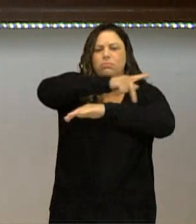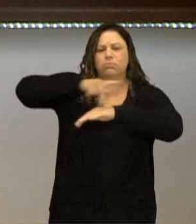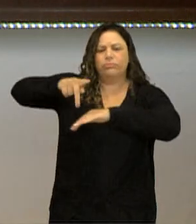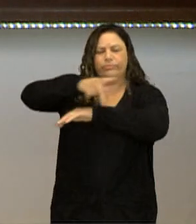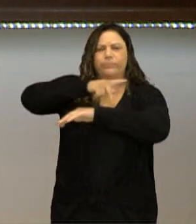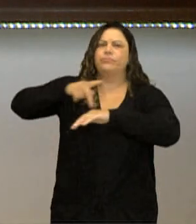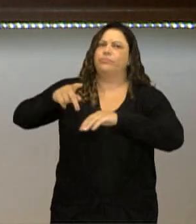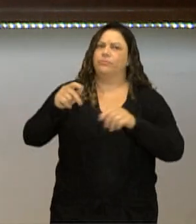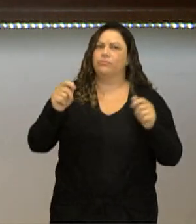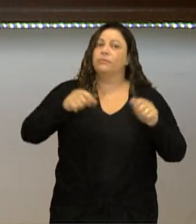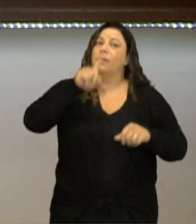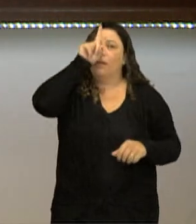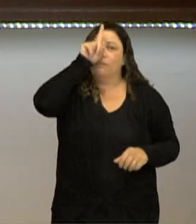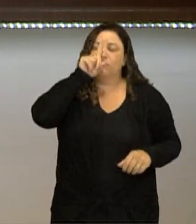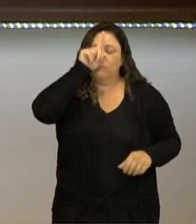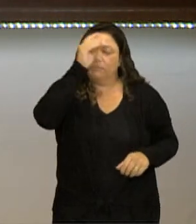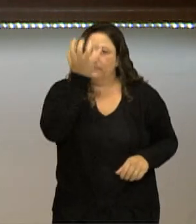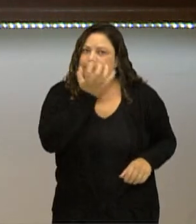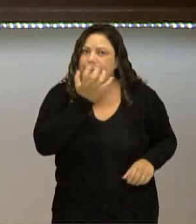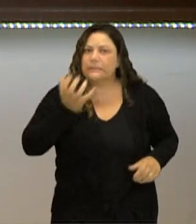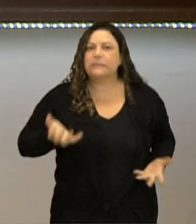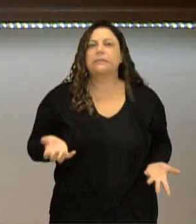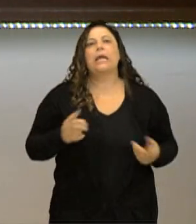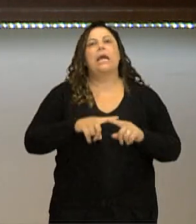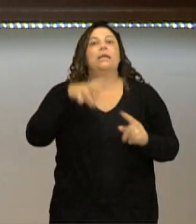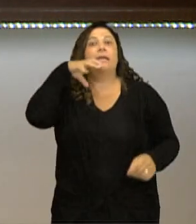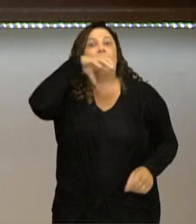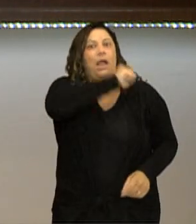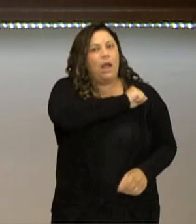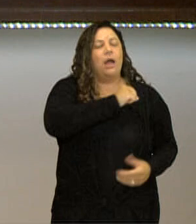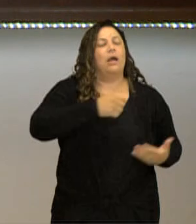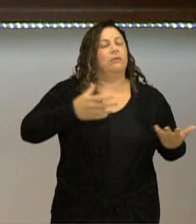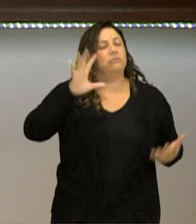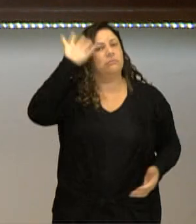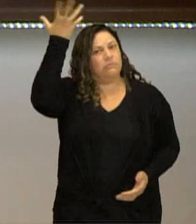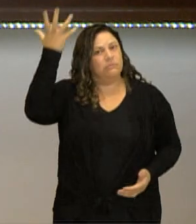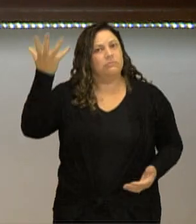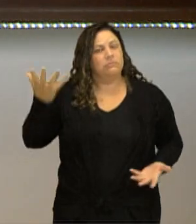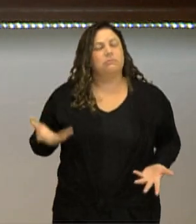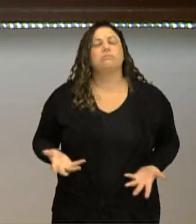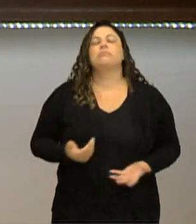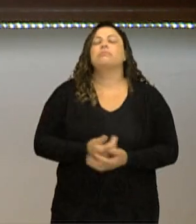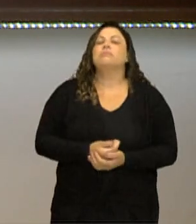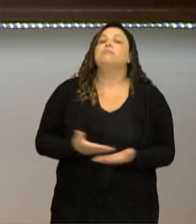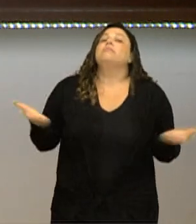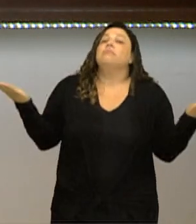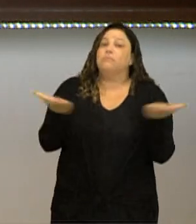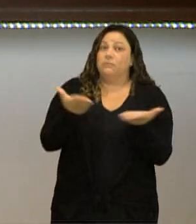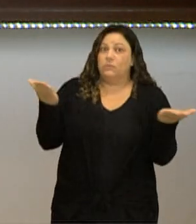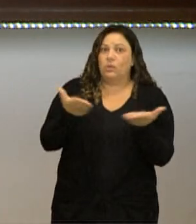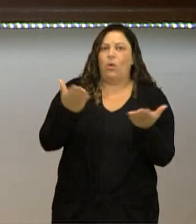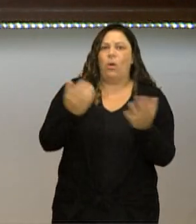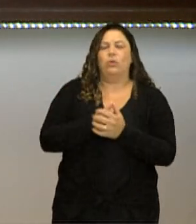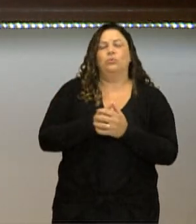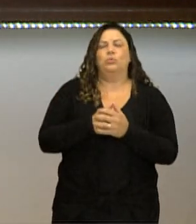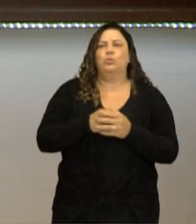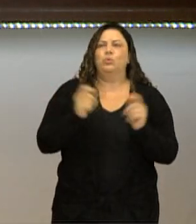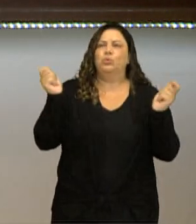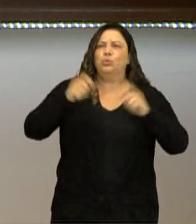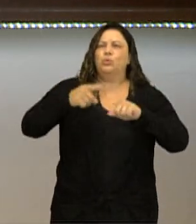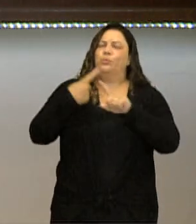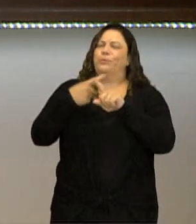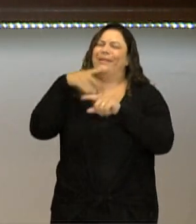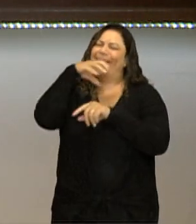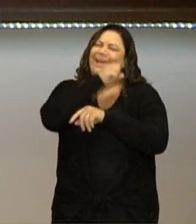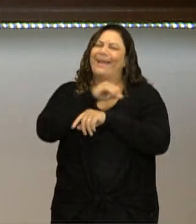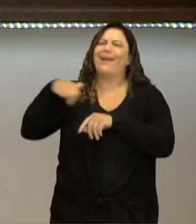falando. Diminui também o número de hospitalizações. Por quê? Porque as pessoas não vão adoecer e, portanto, vão ocupar menos